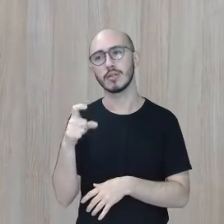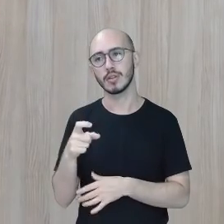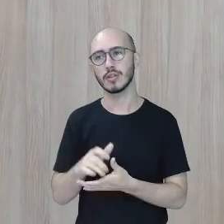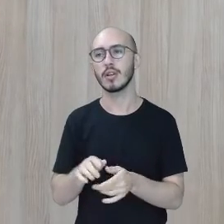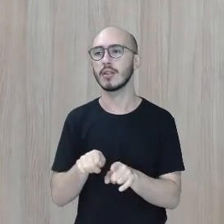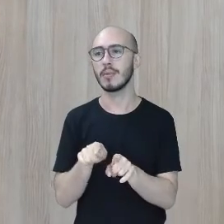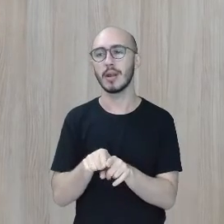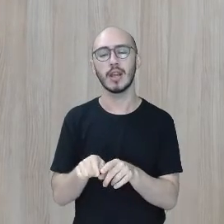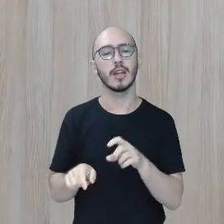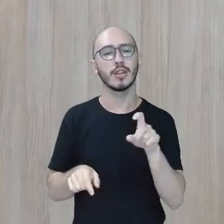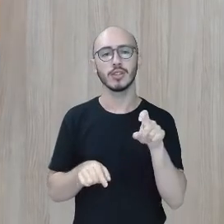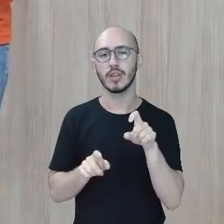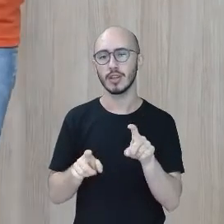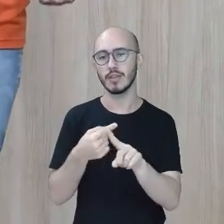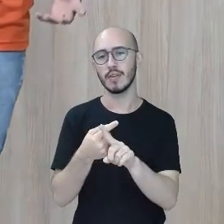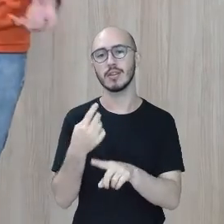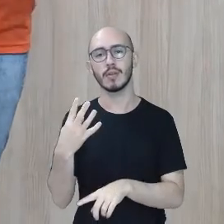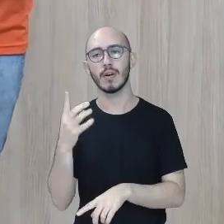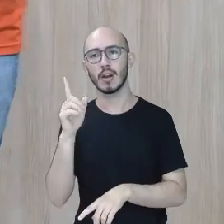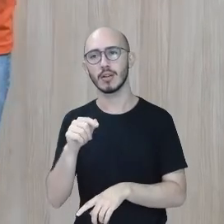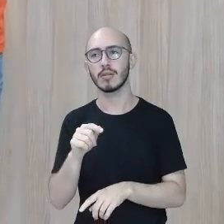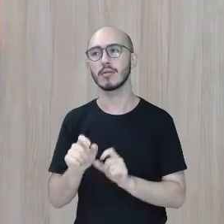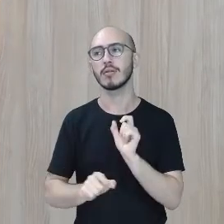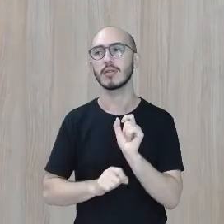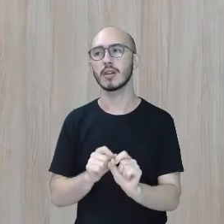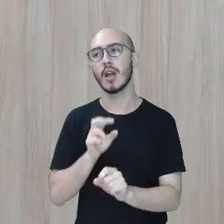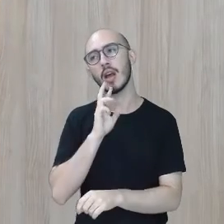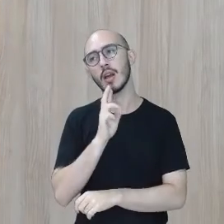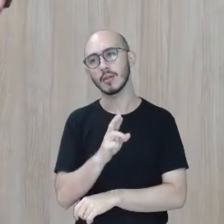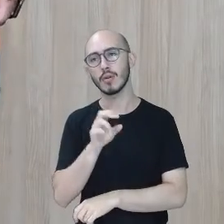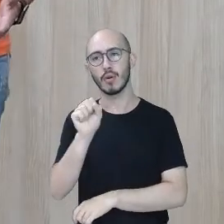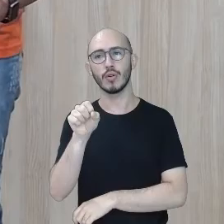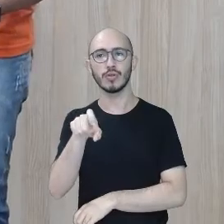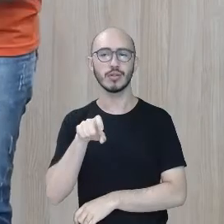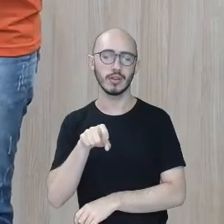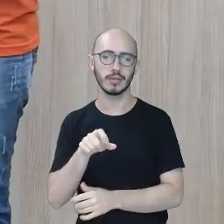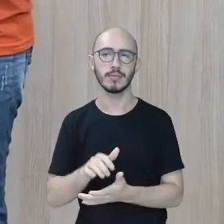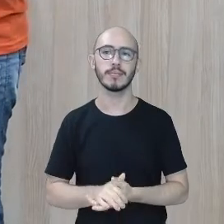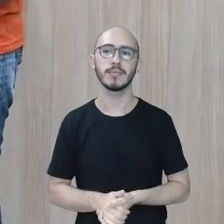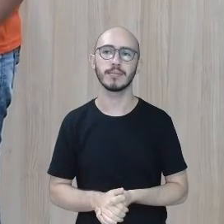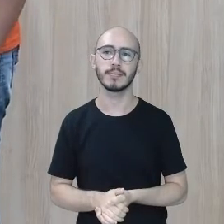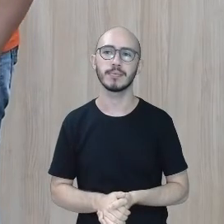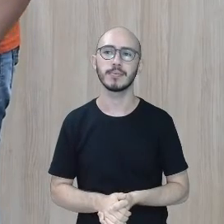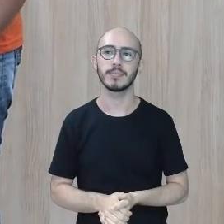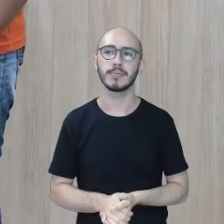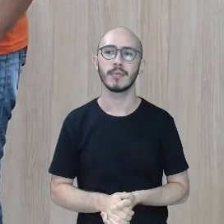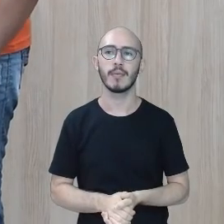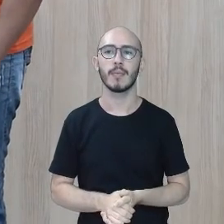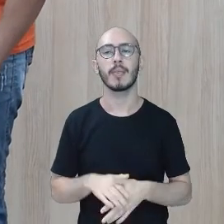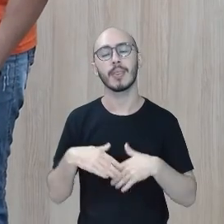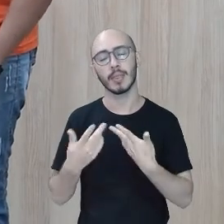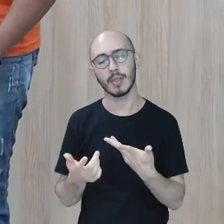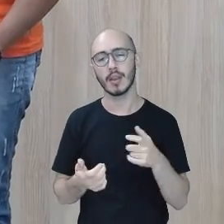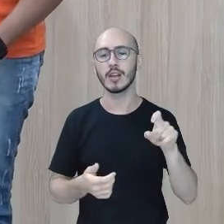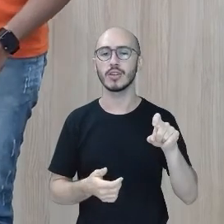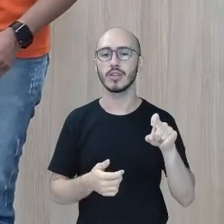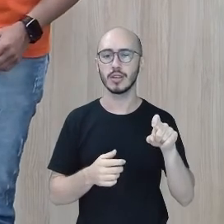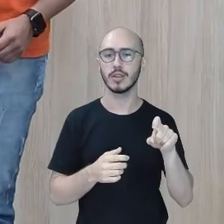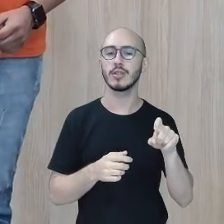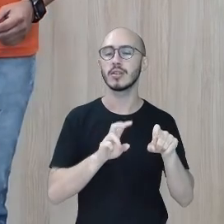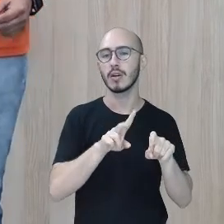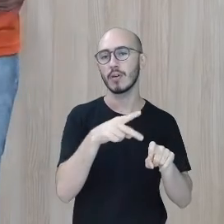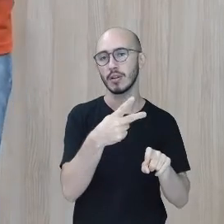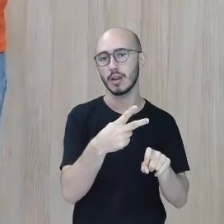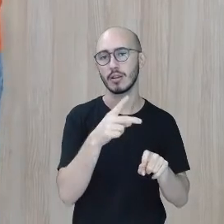4, que dá 4x. Então, 4x mais 4x, 8x. E x elevado ao quadrado